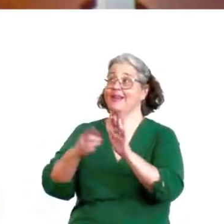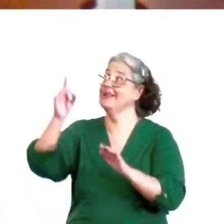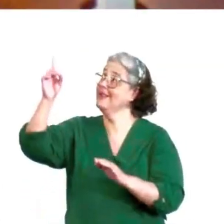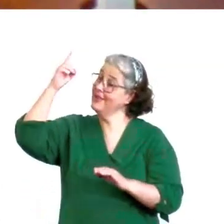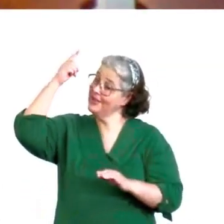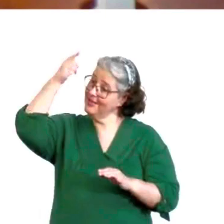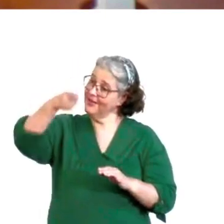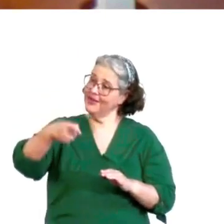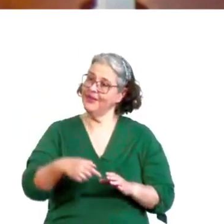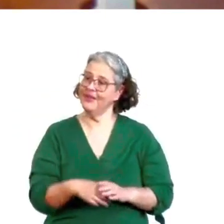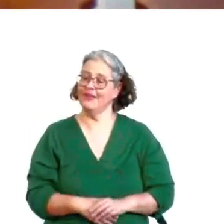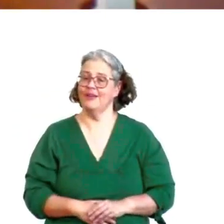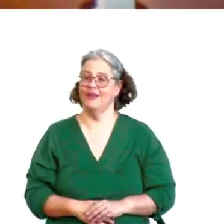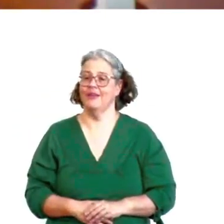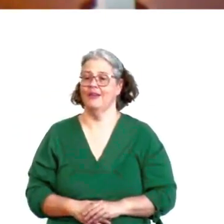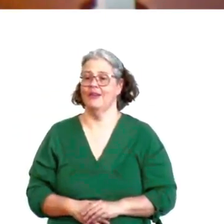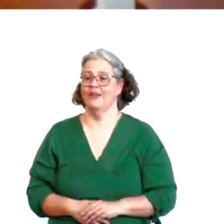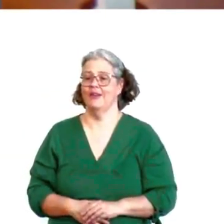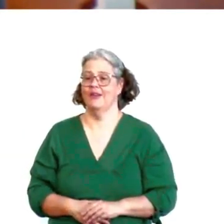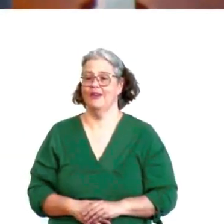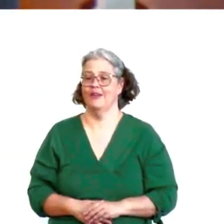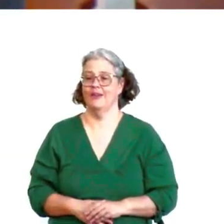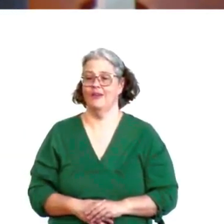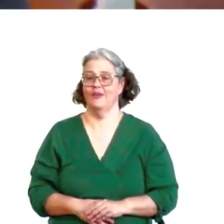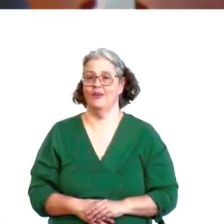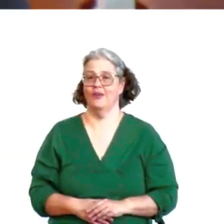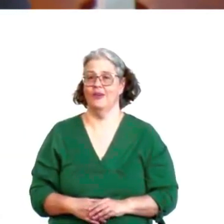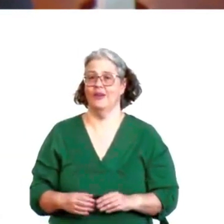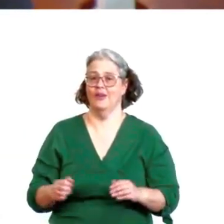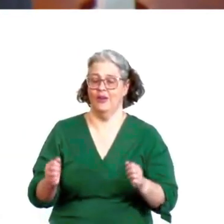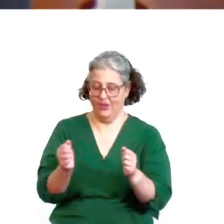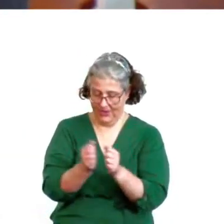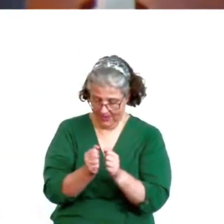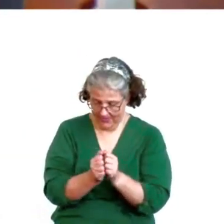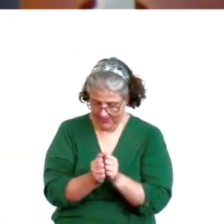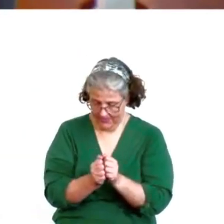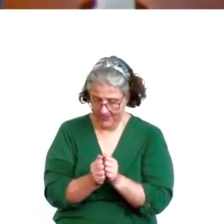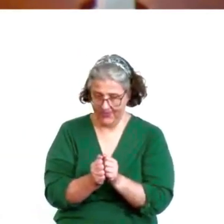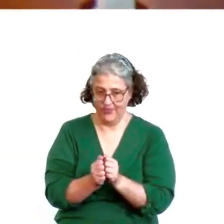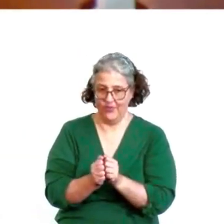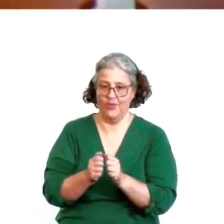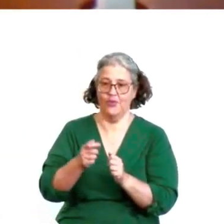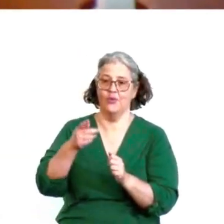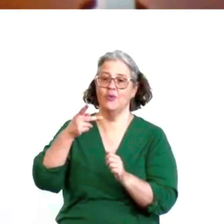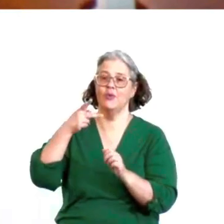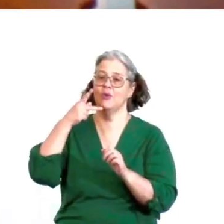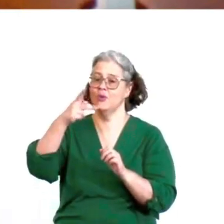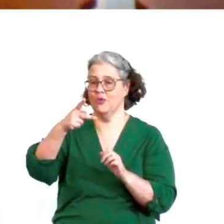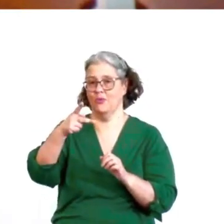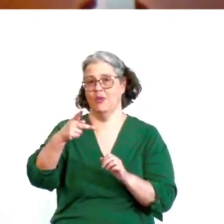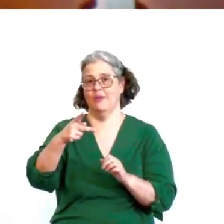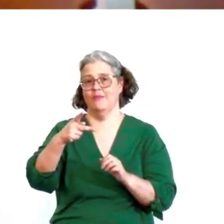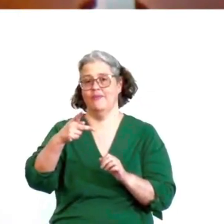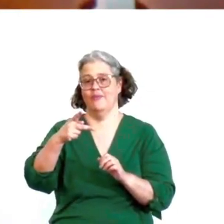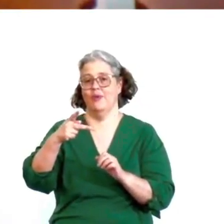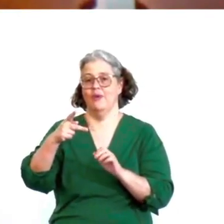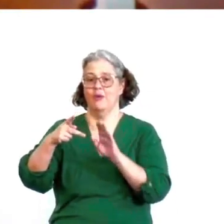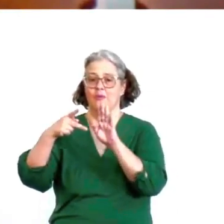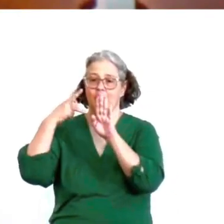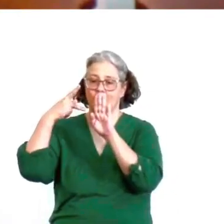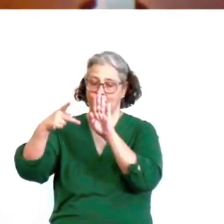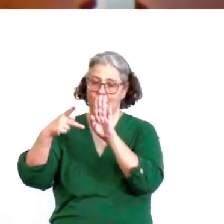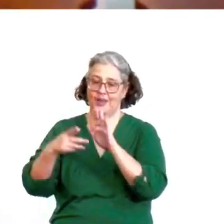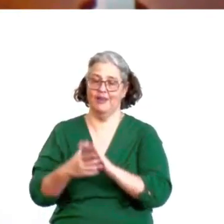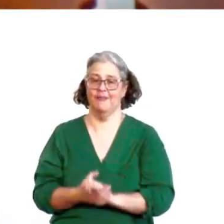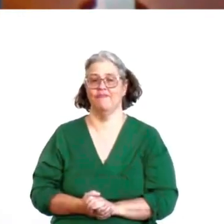ela está junto com promessas. É uma ordem que está entrelaçada com